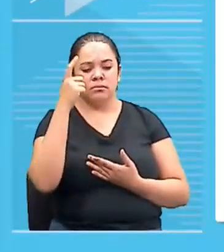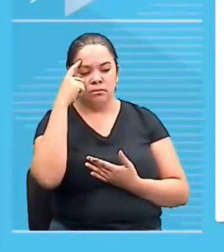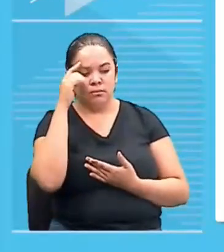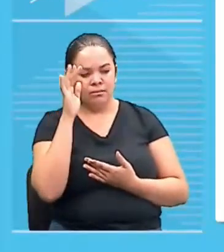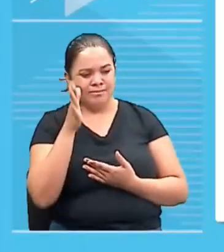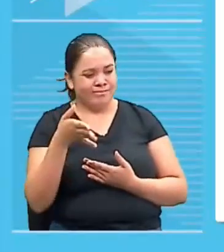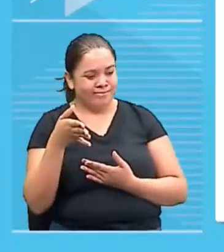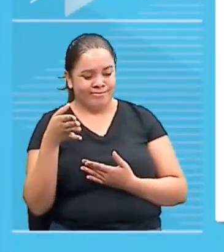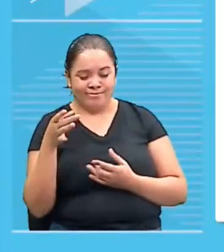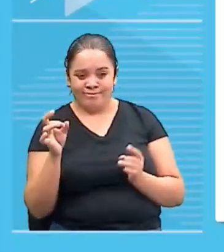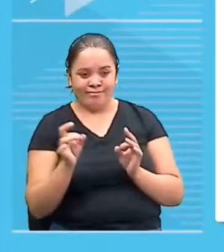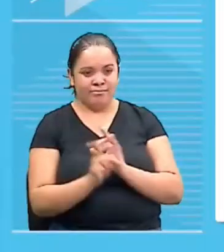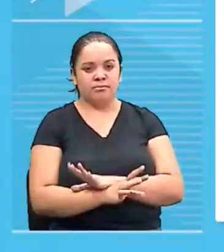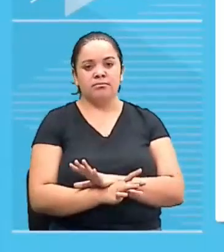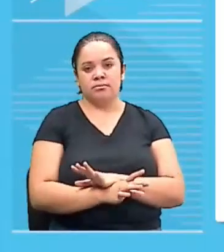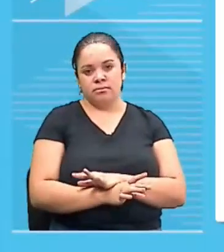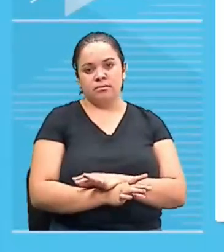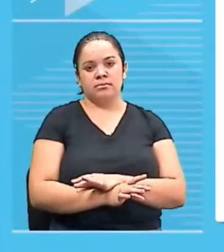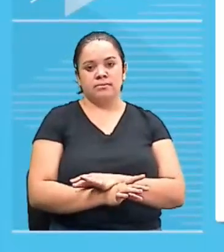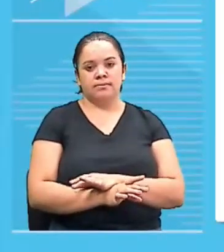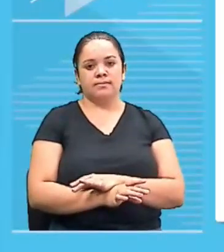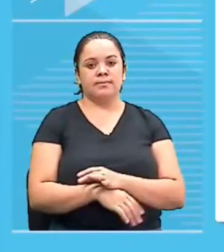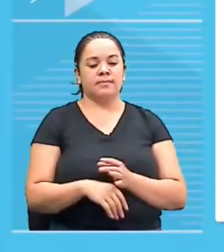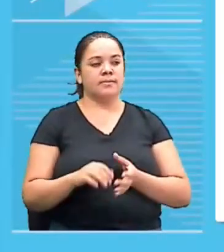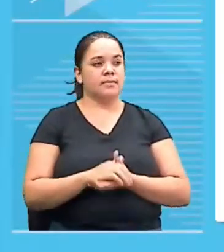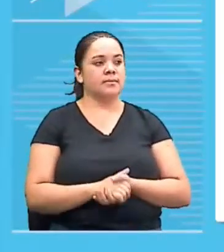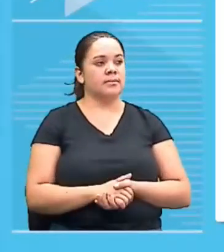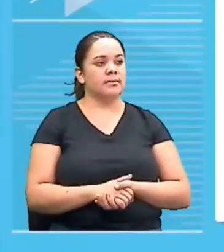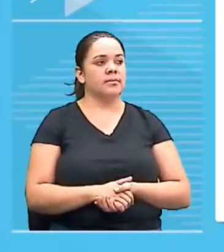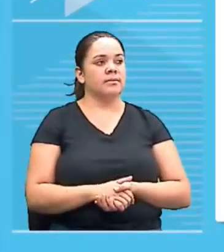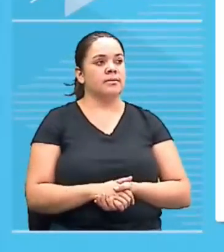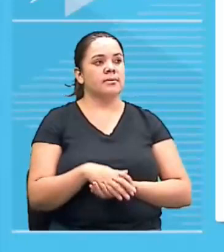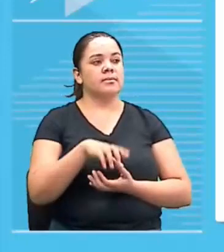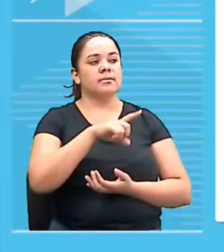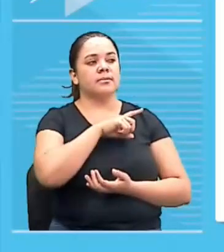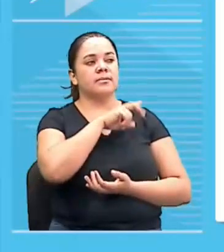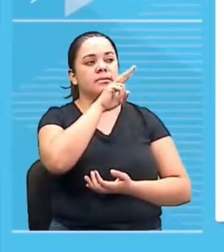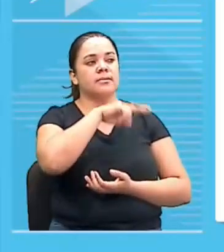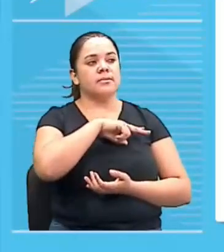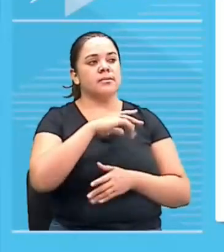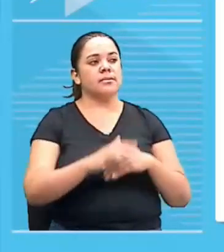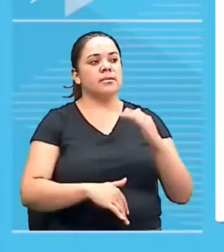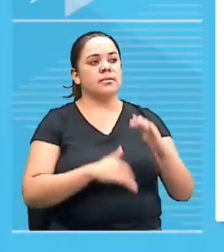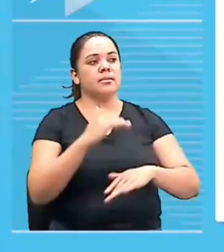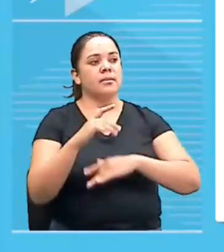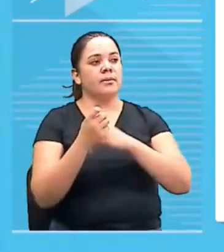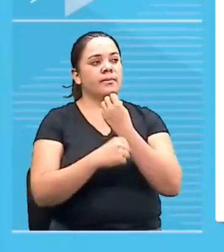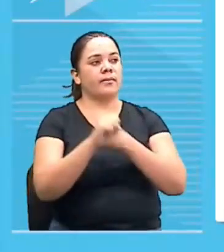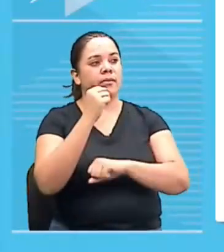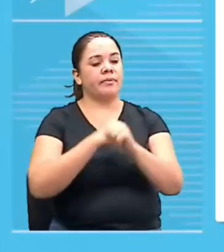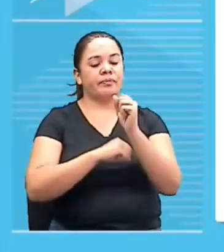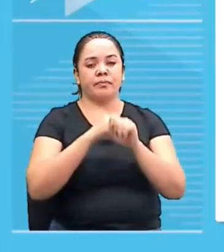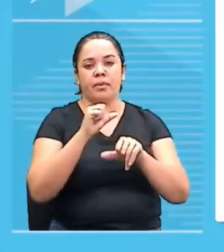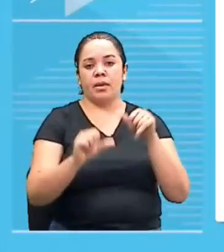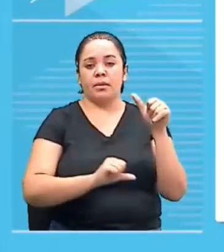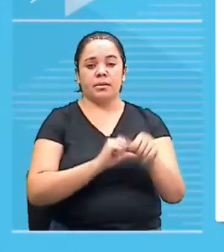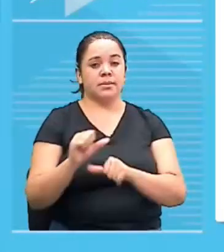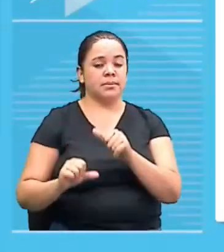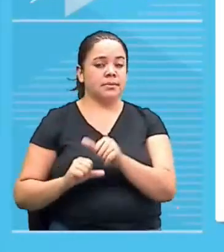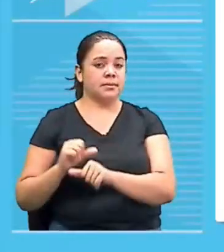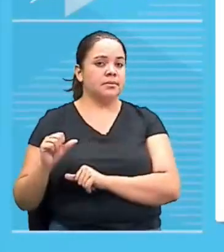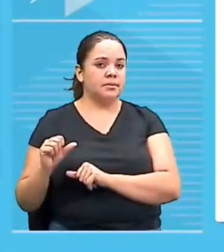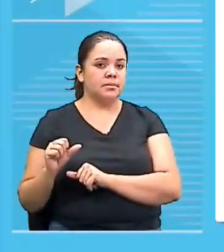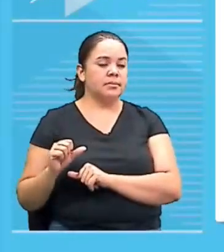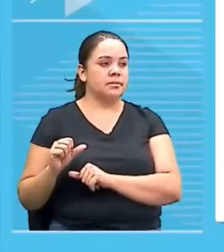passou, tá bom? E a gente já ficou desatualizado. Então, o processo industrial, ele está se transformando de uma forma